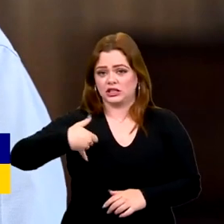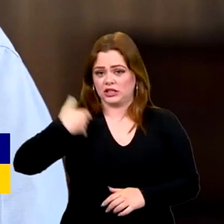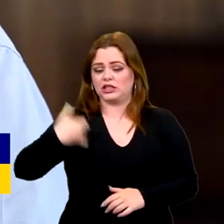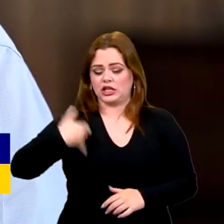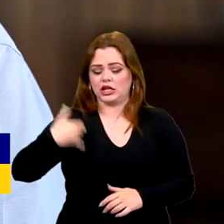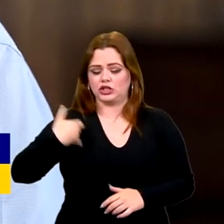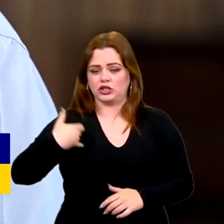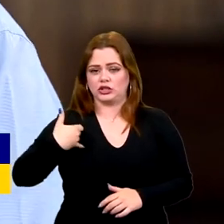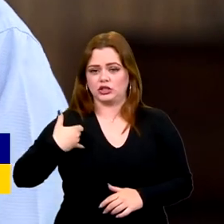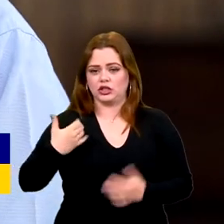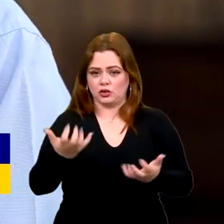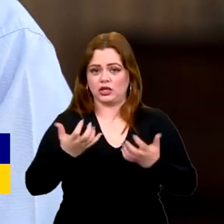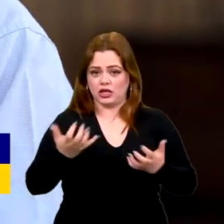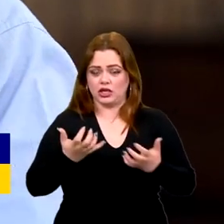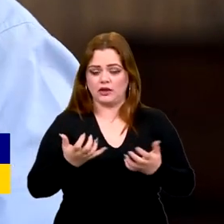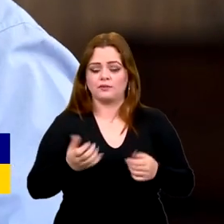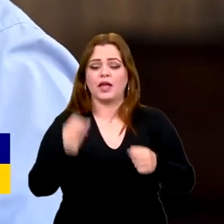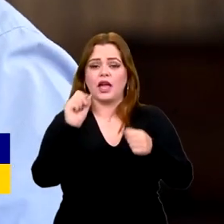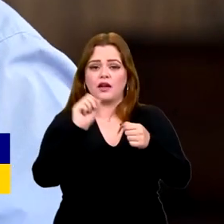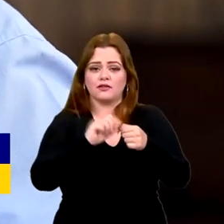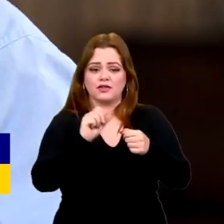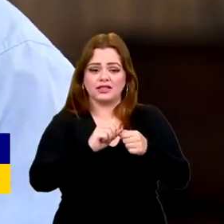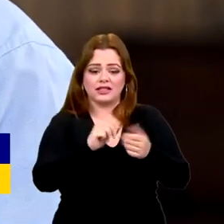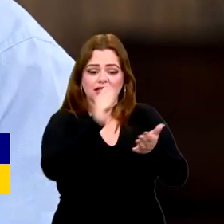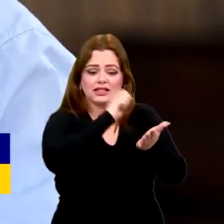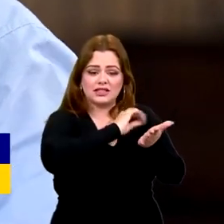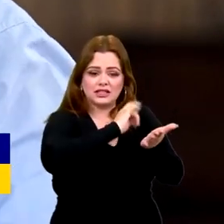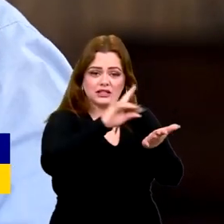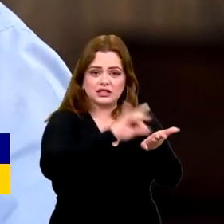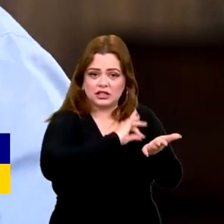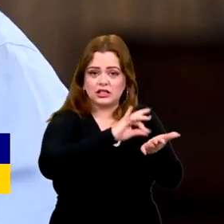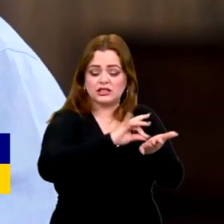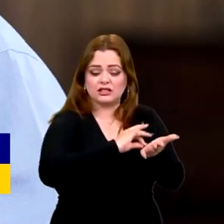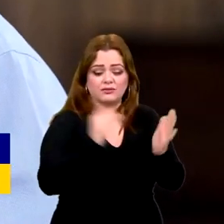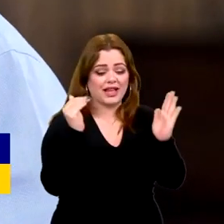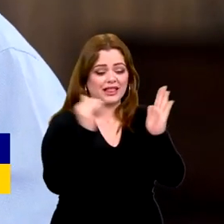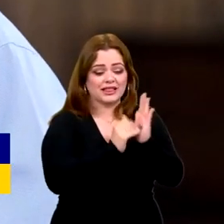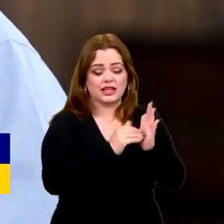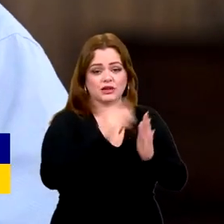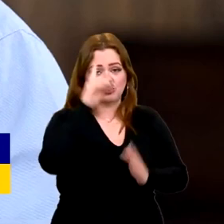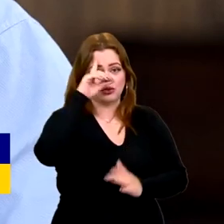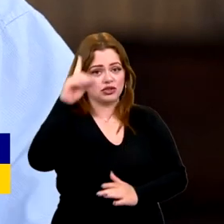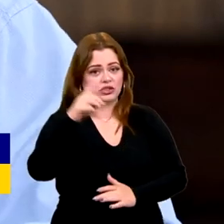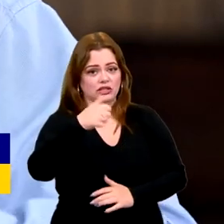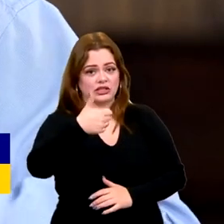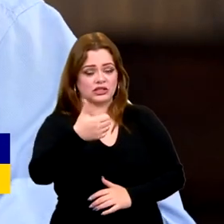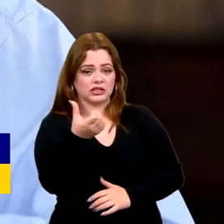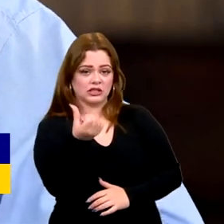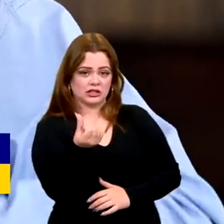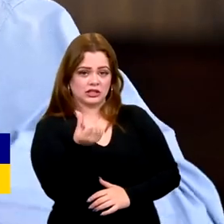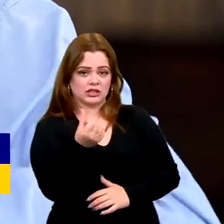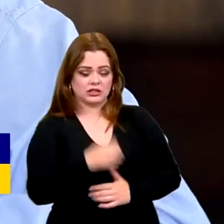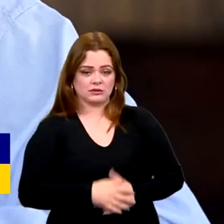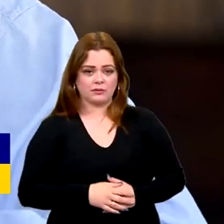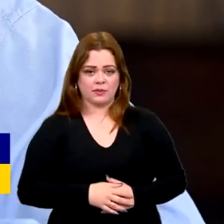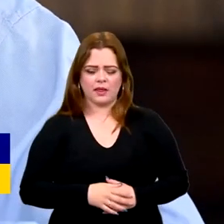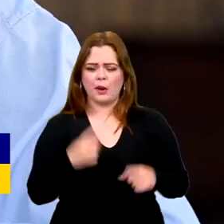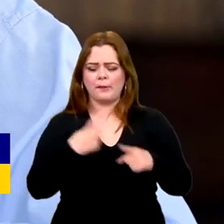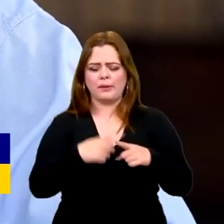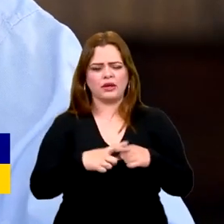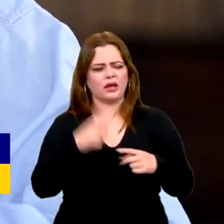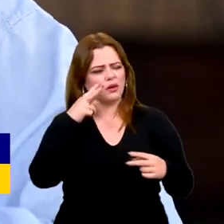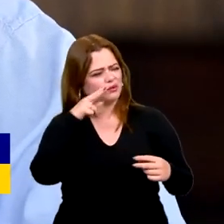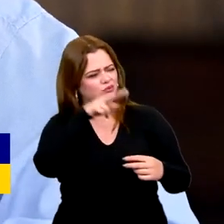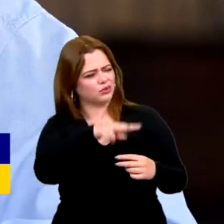16 porque o Enem tava muito desativado o Enem tava um pouco desmoralizado e nós precisamos recuperar a força do